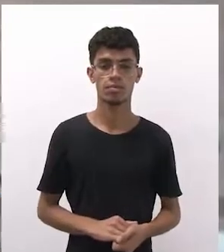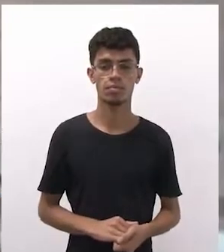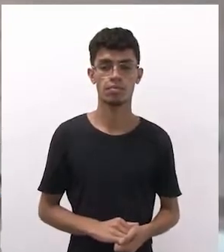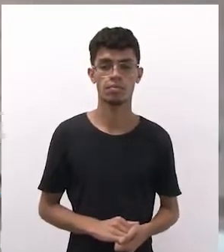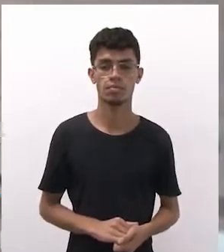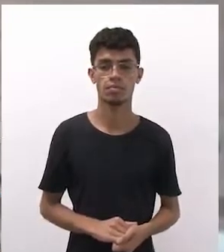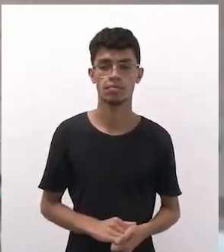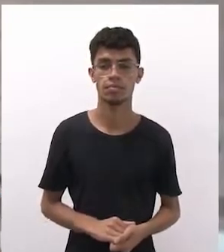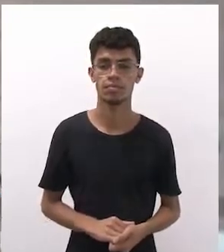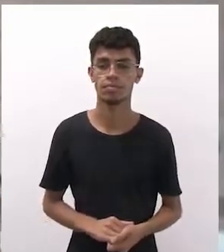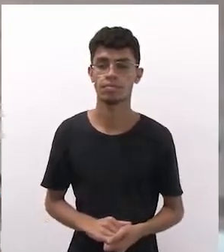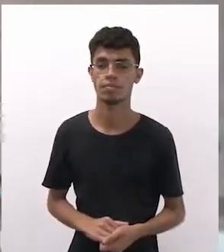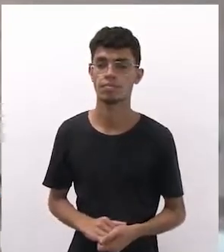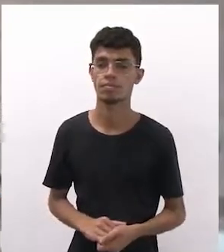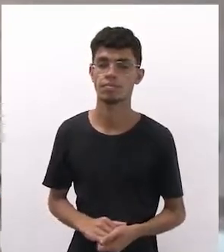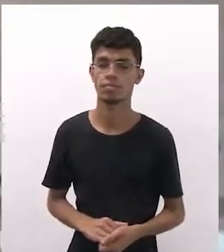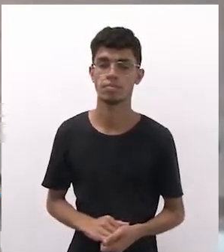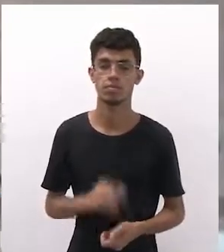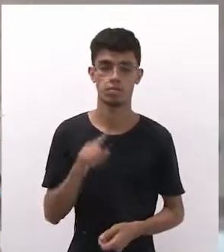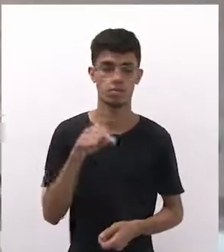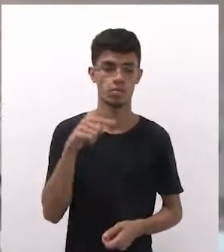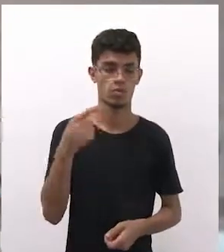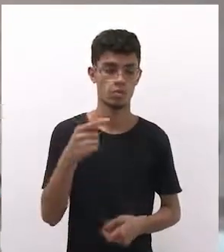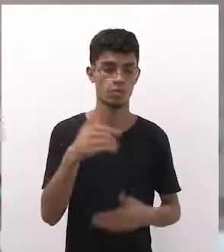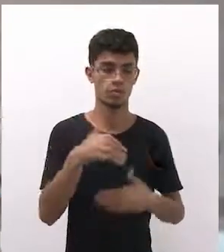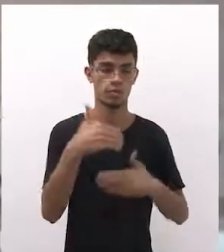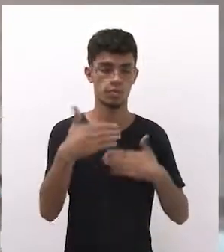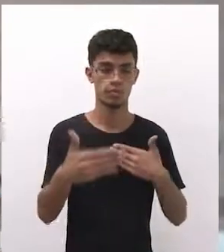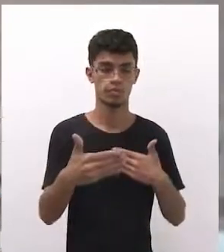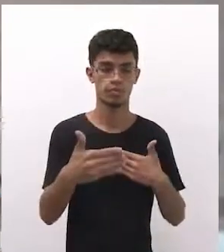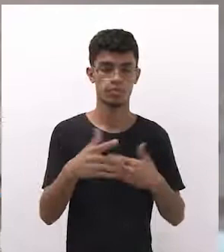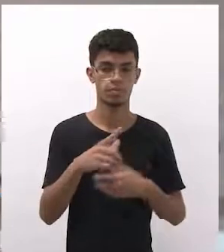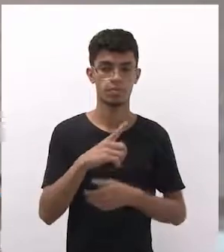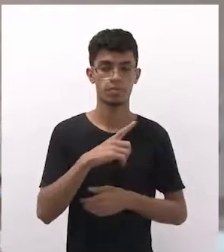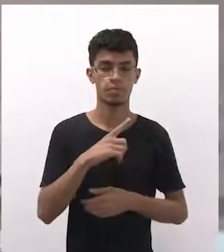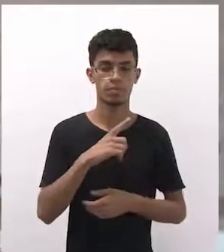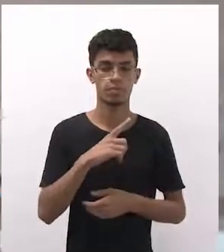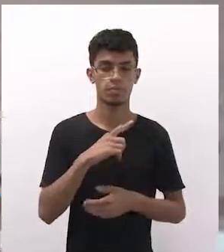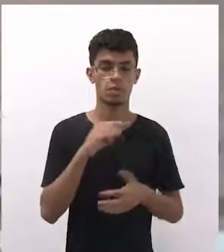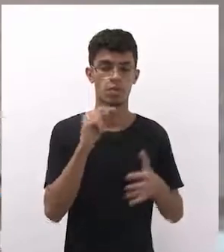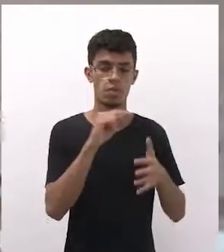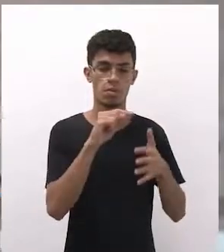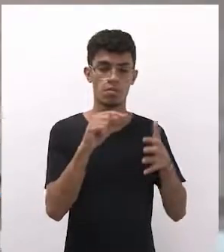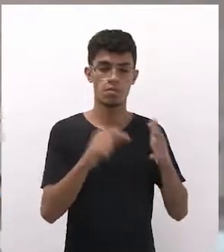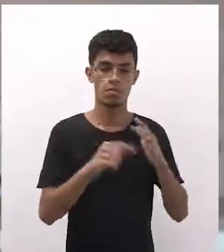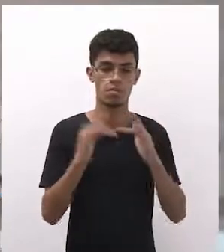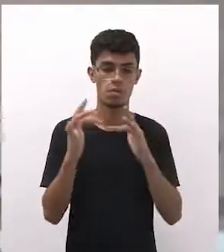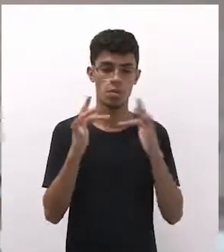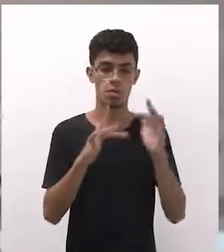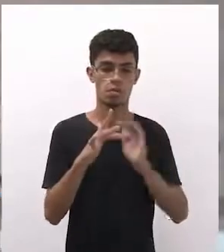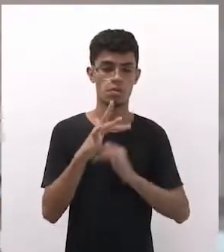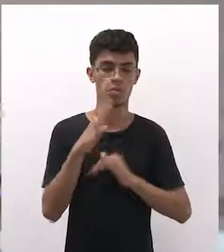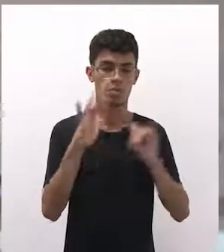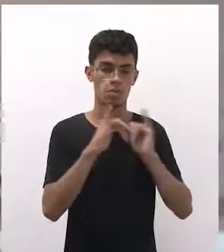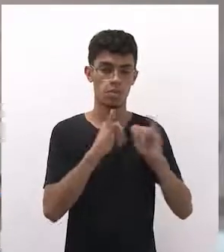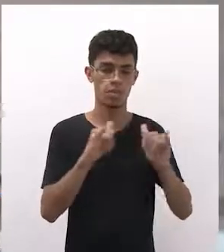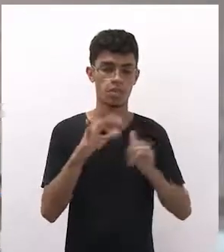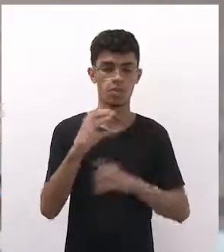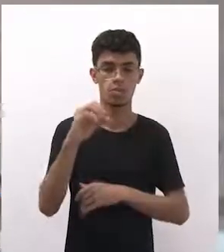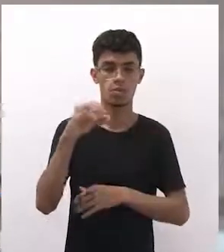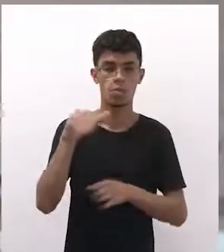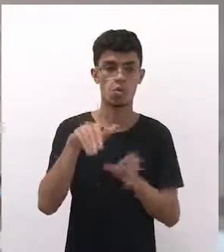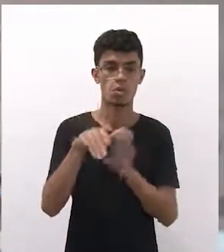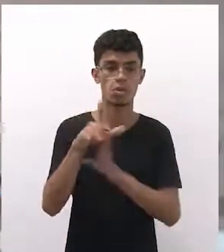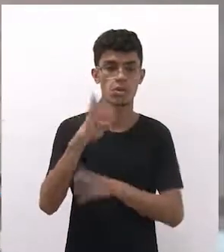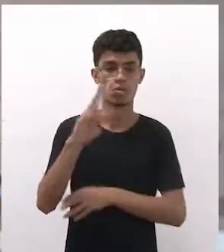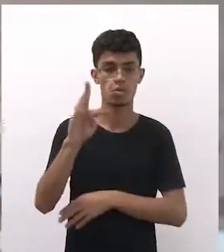E denúncia, bom, eu vou passar depois mais para frente, mas tem muitos canais de denúncia, né? O próprio Conselho Tutelar pode ajudar, tem o